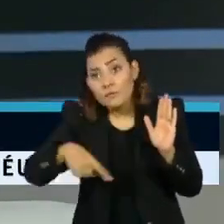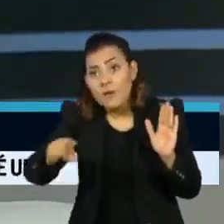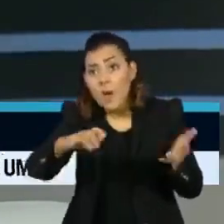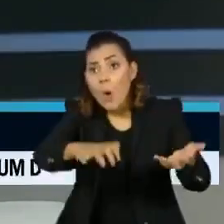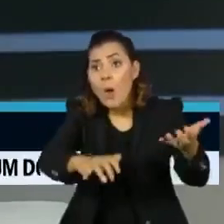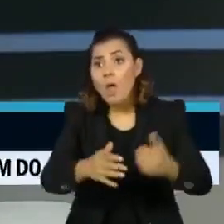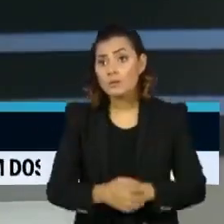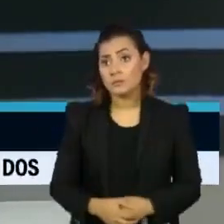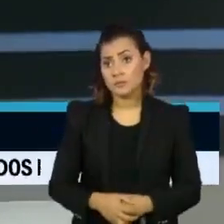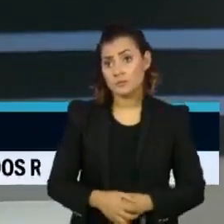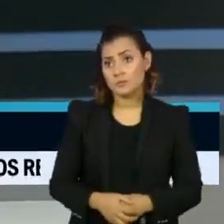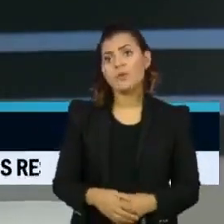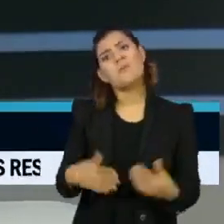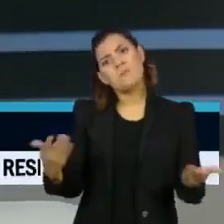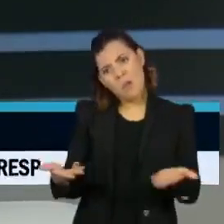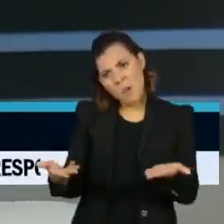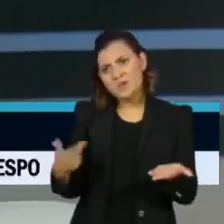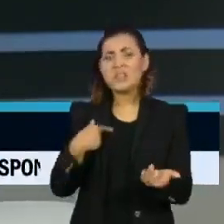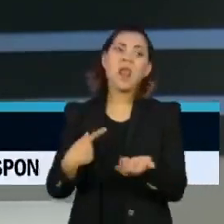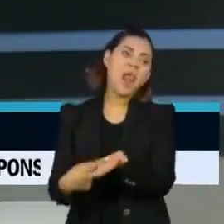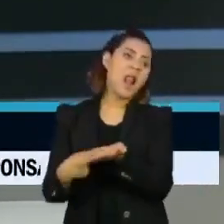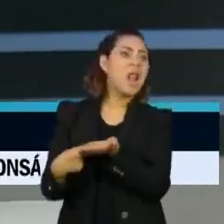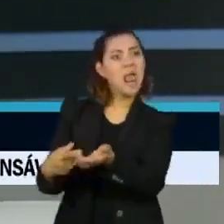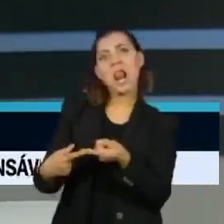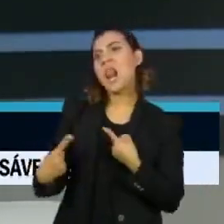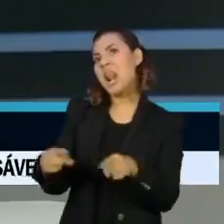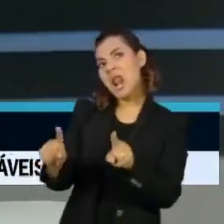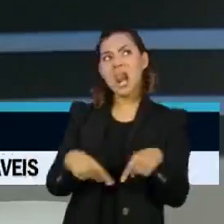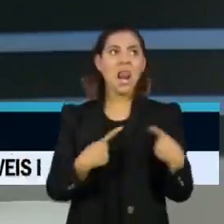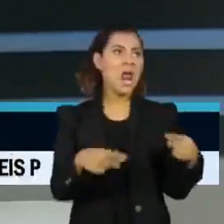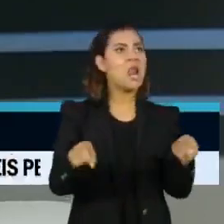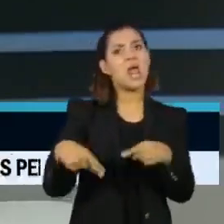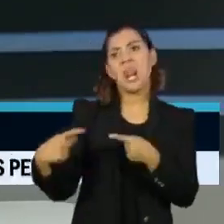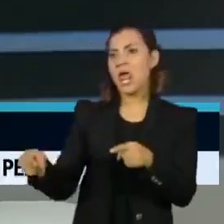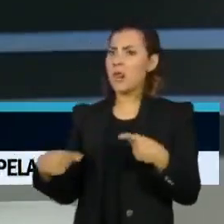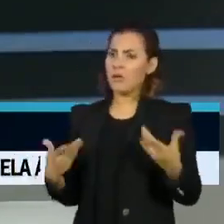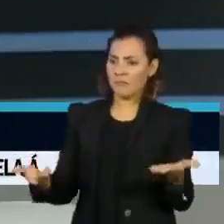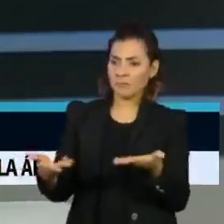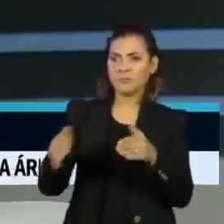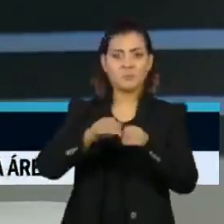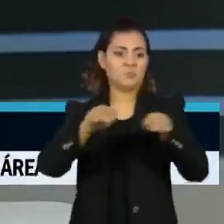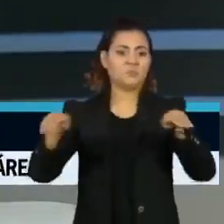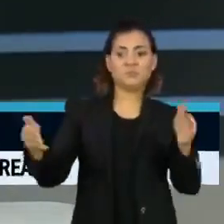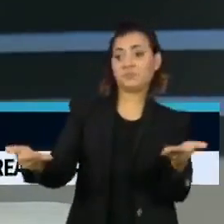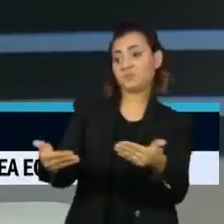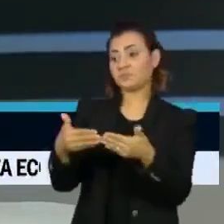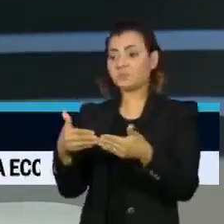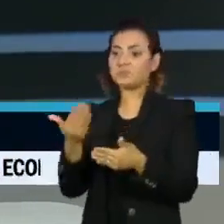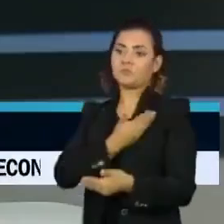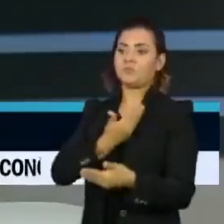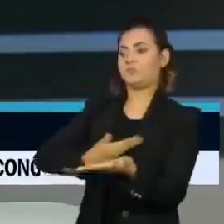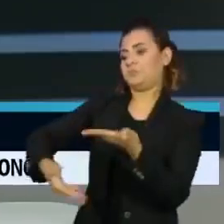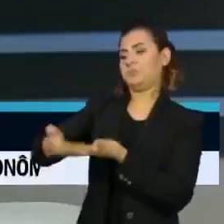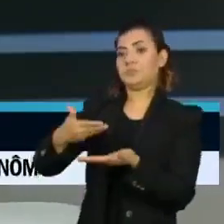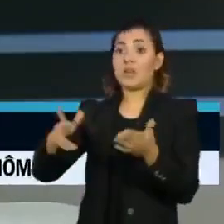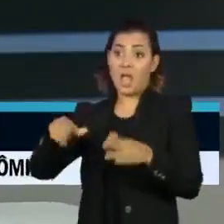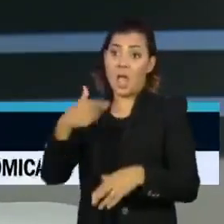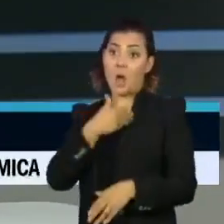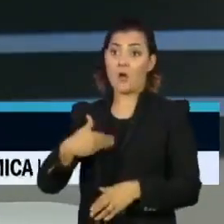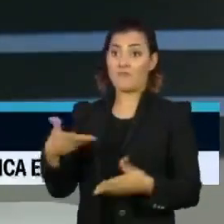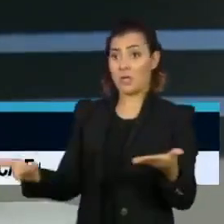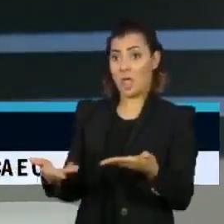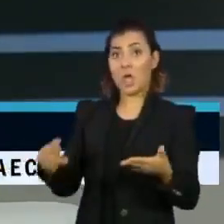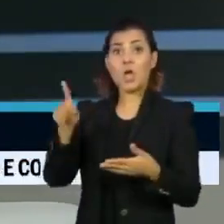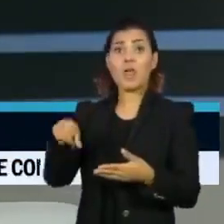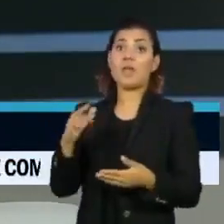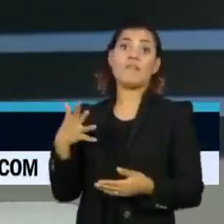Congresso. Mas não vamos fazer um piquenique no campo? Não é? Juntar as pessoas amigas para dizer que esta governança é a